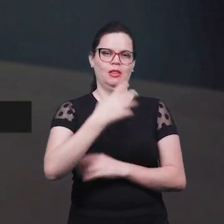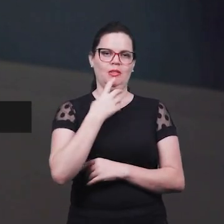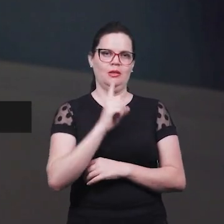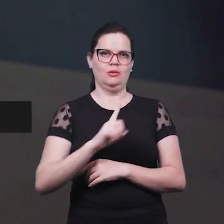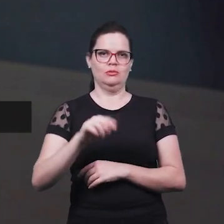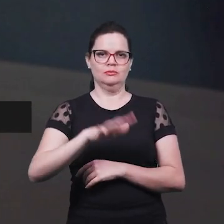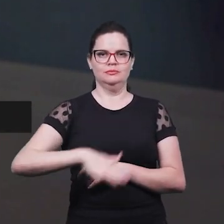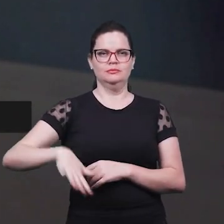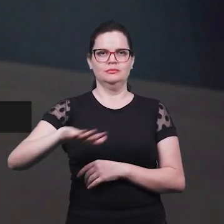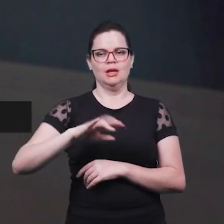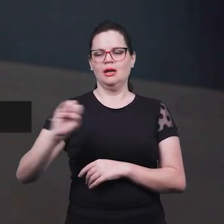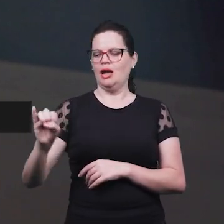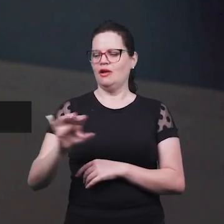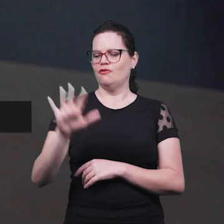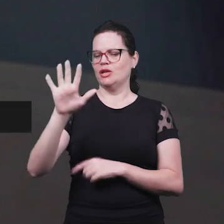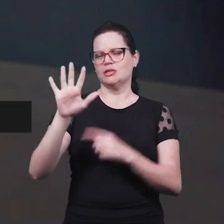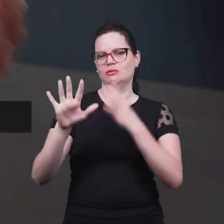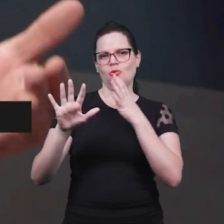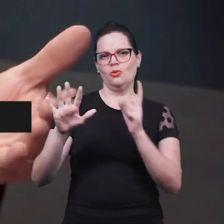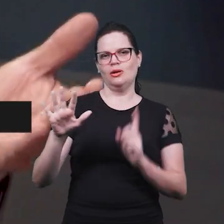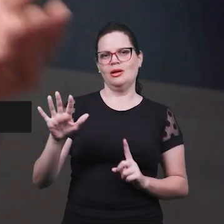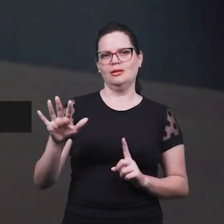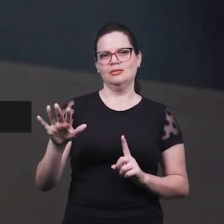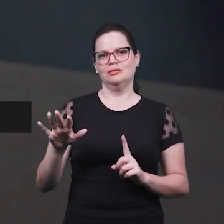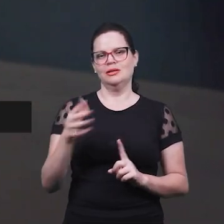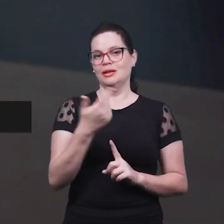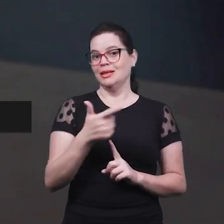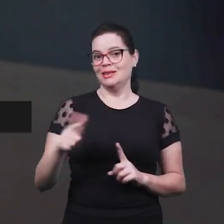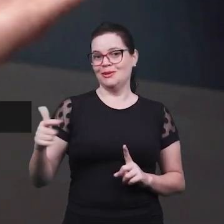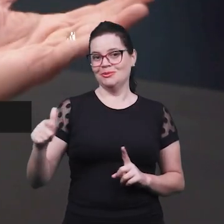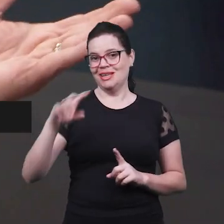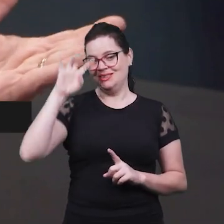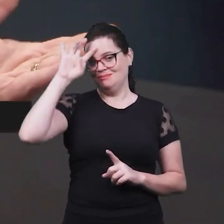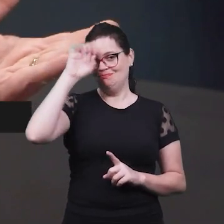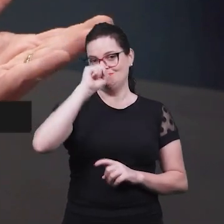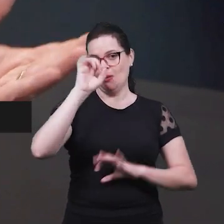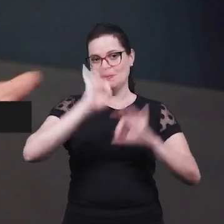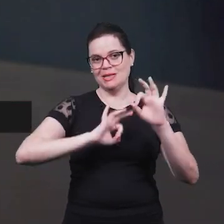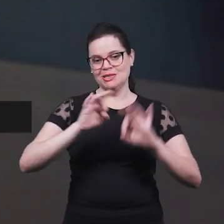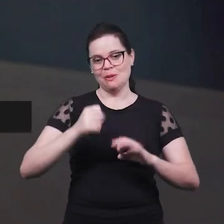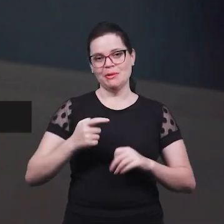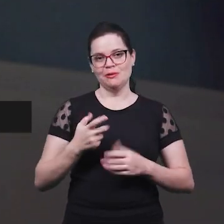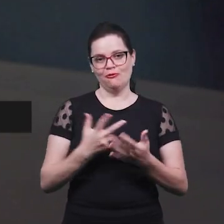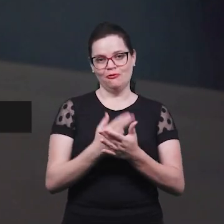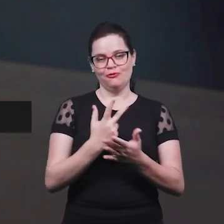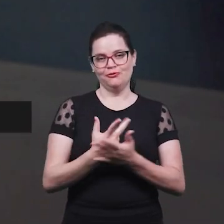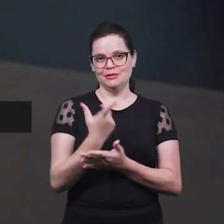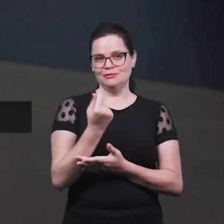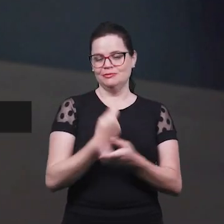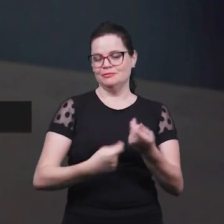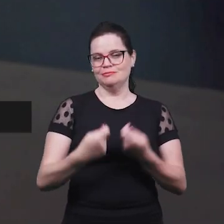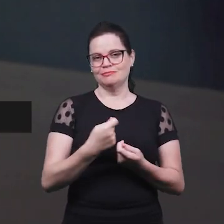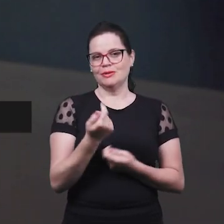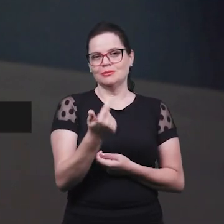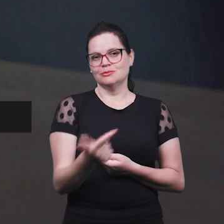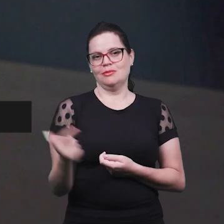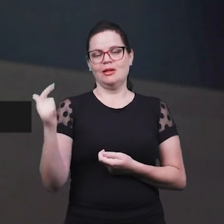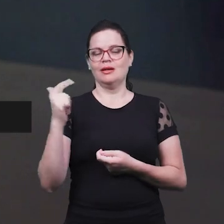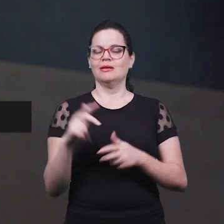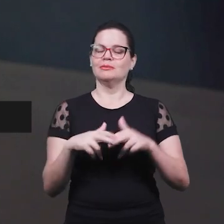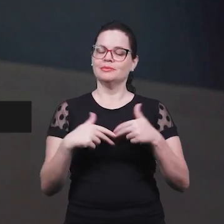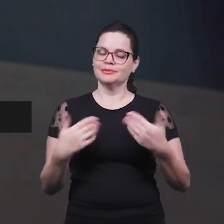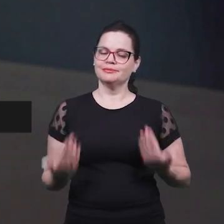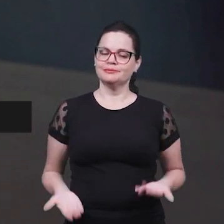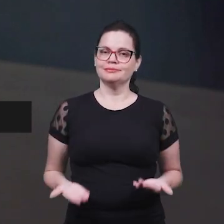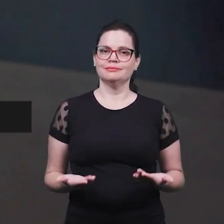o mecanismo da inflação, não sabem, não têm a educação financeira que a gente já havia falado anteriormente. Então, em função